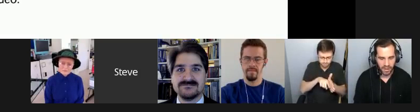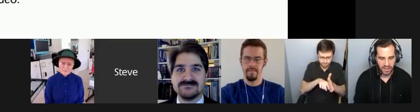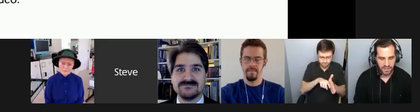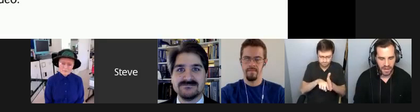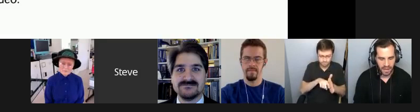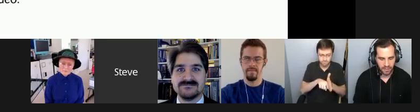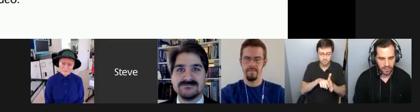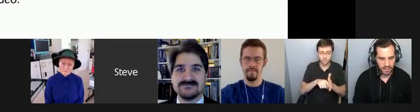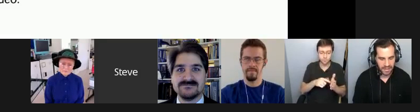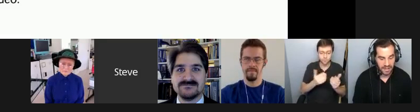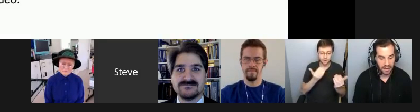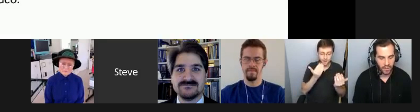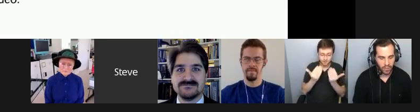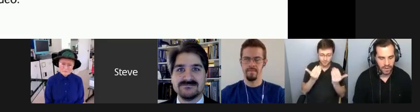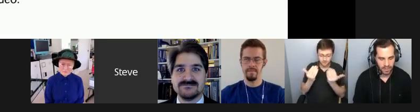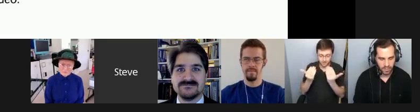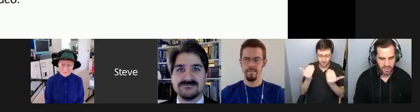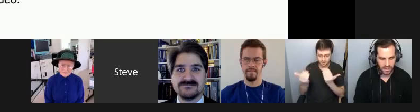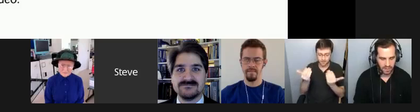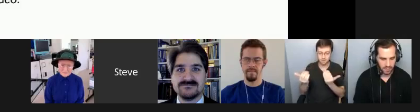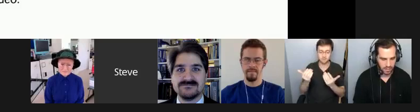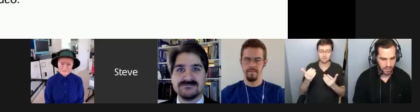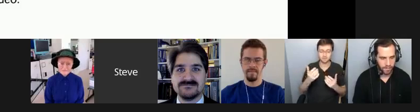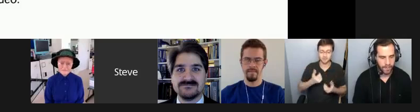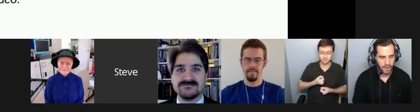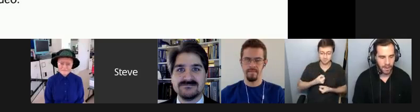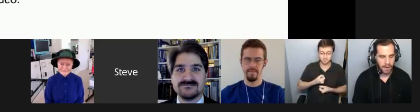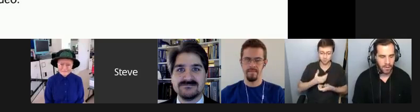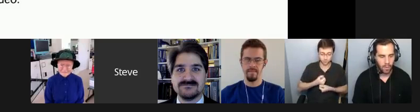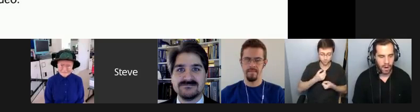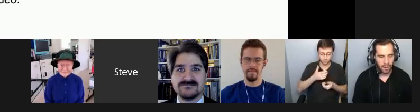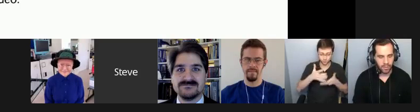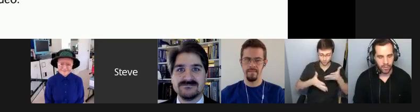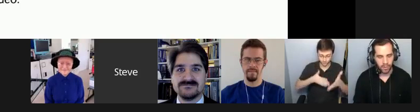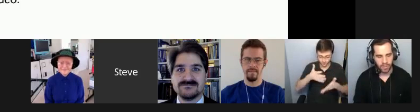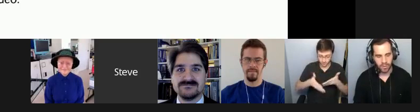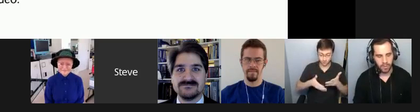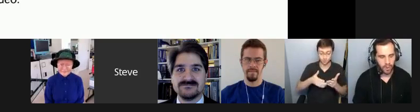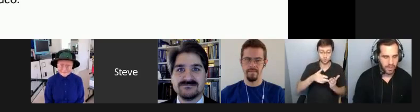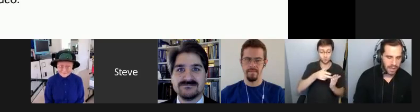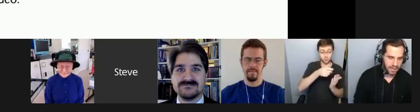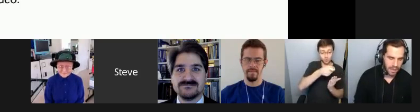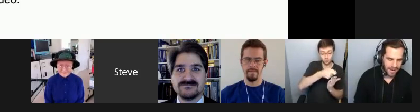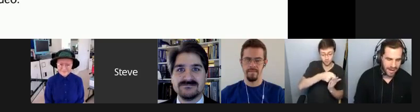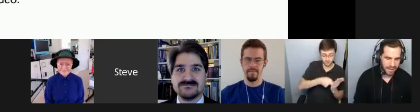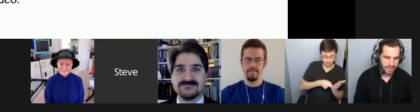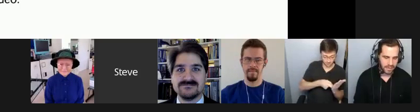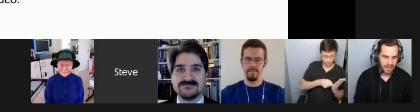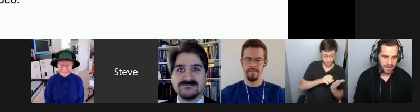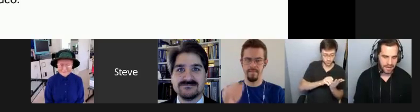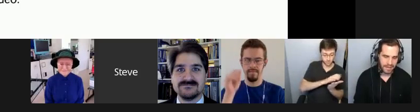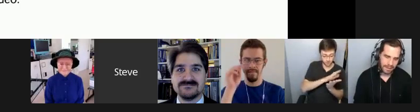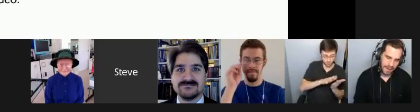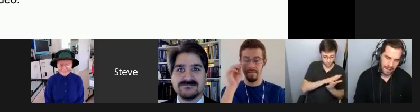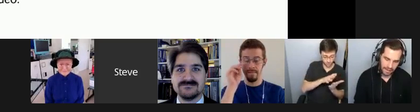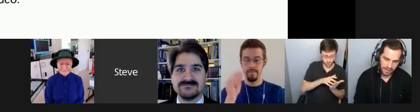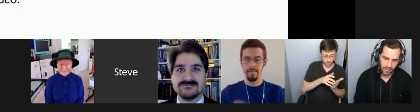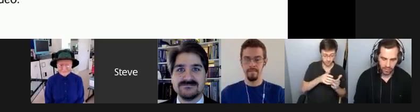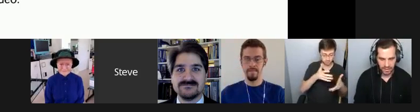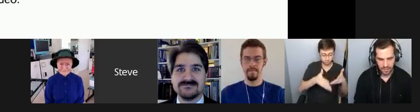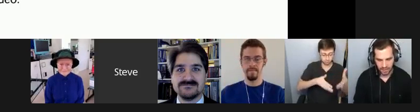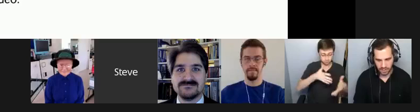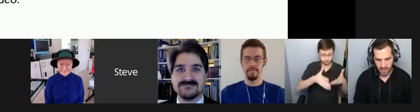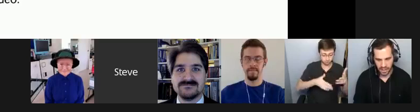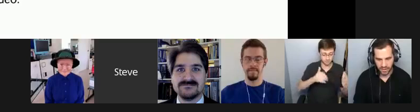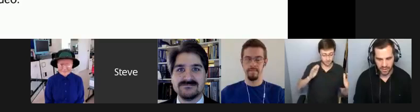como foi identificado nas leituras dos textos. E o quarto e último ponto é realizar uma análise das DIs,